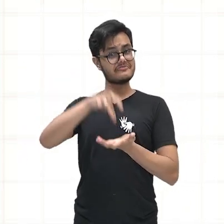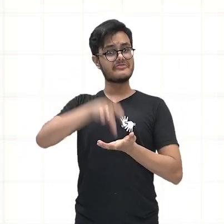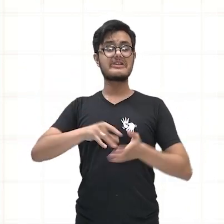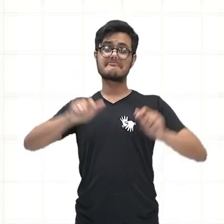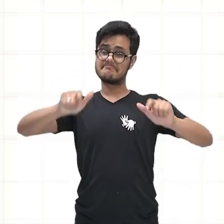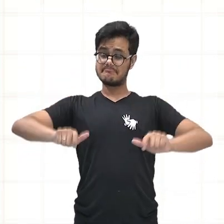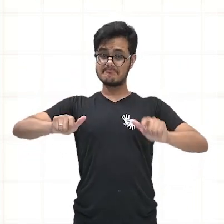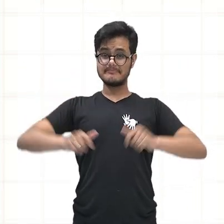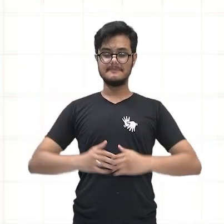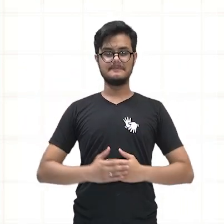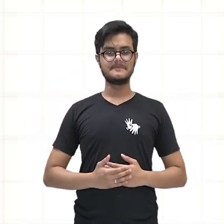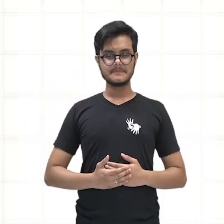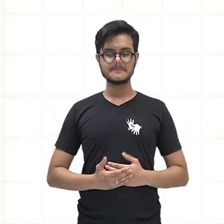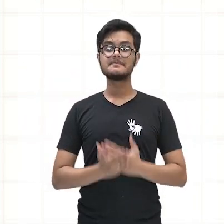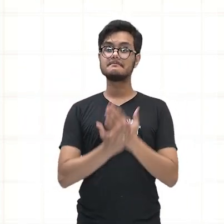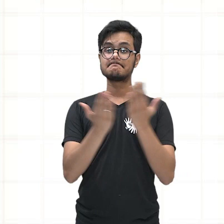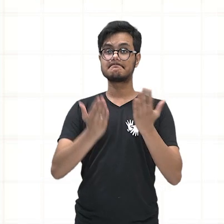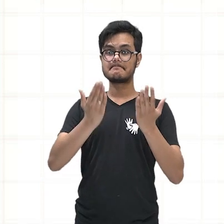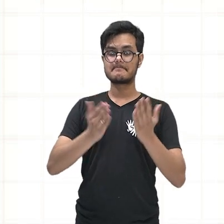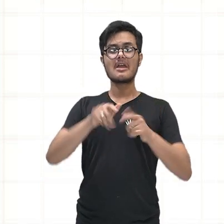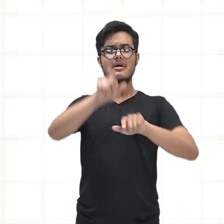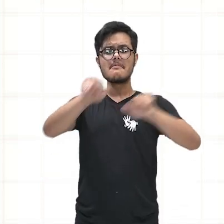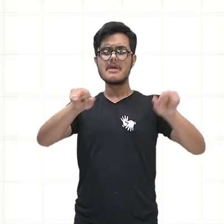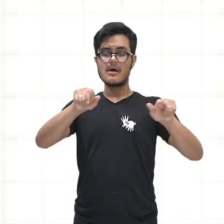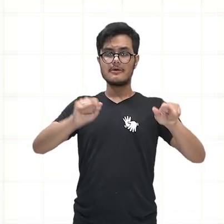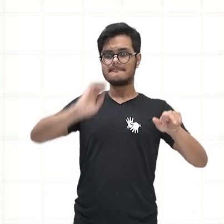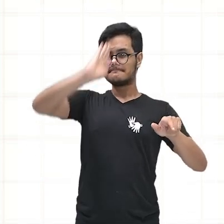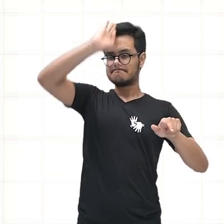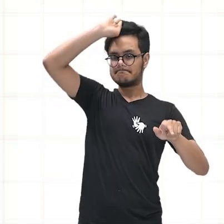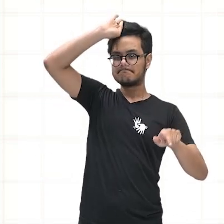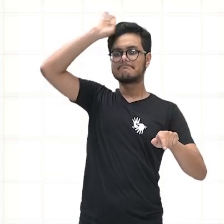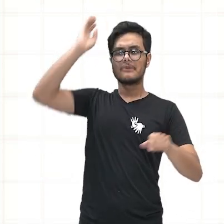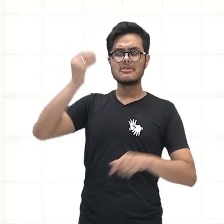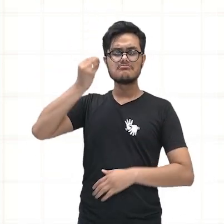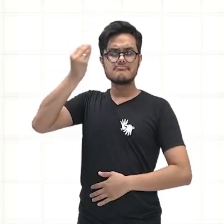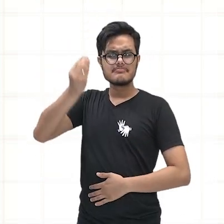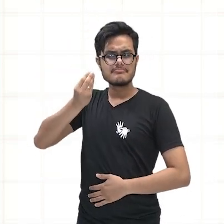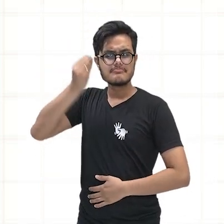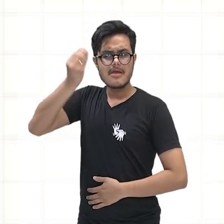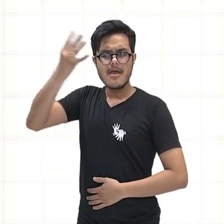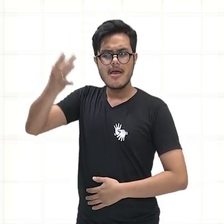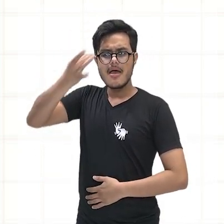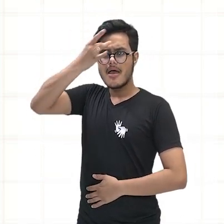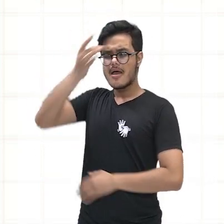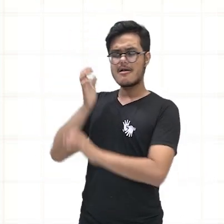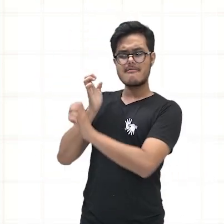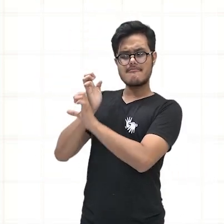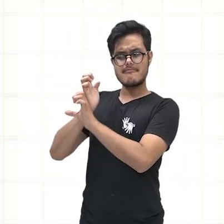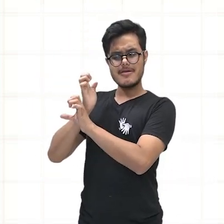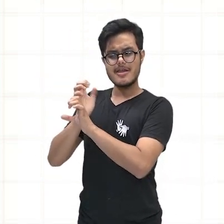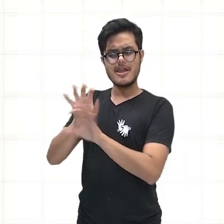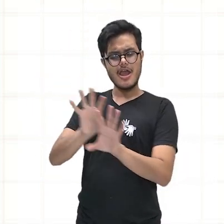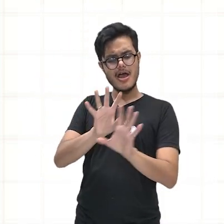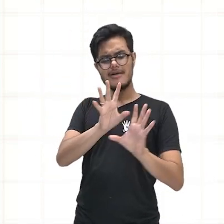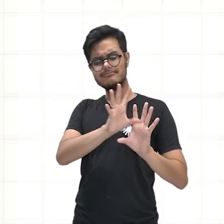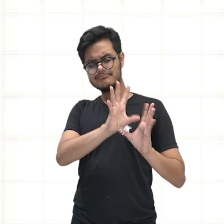região os romanos absorveram conhecimento da engenharia dos estru